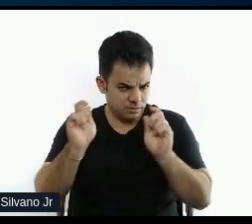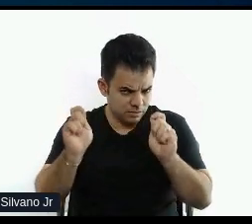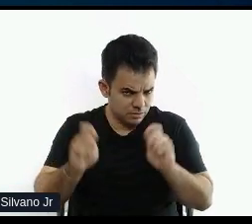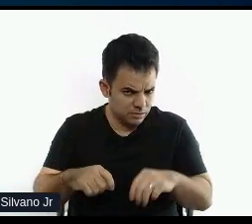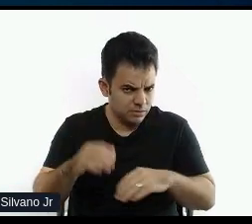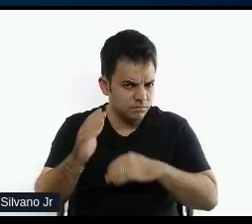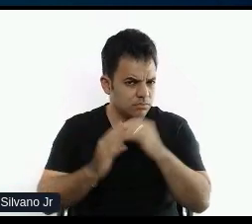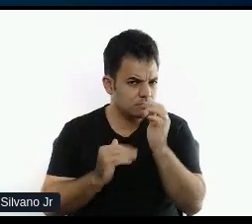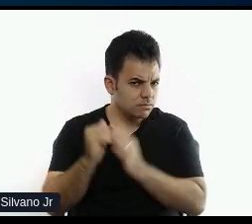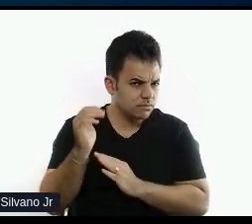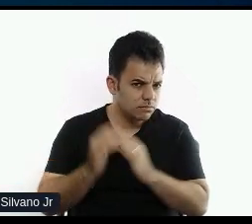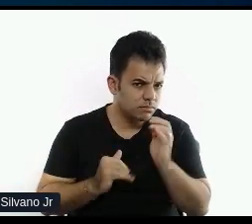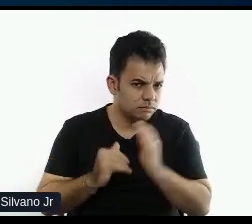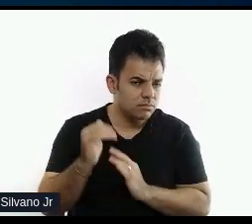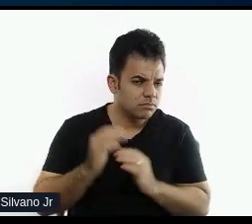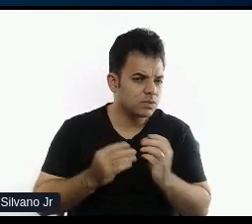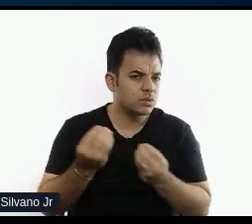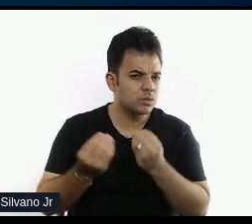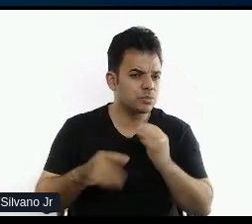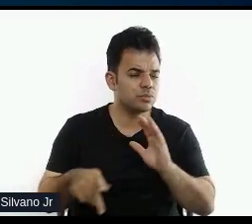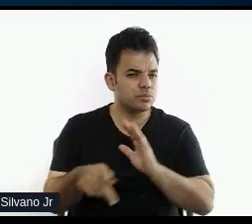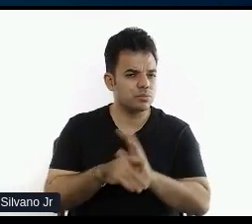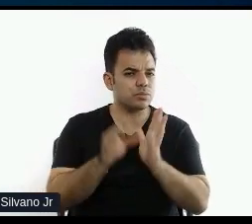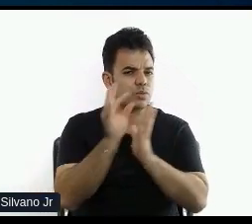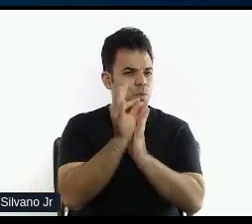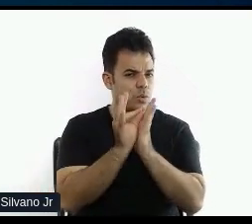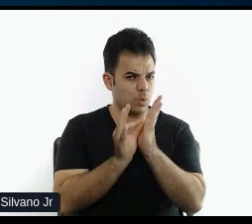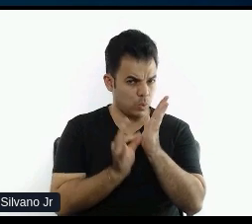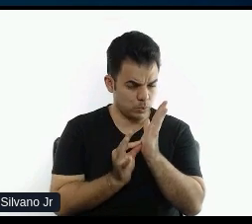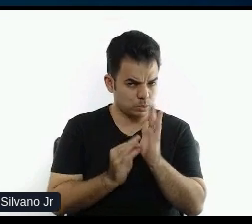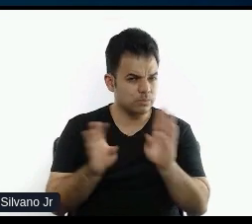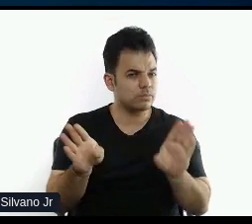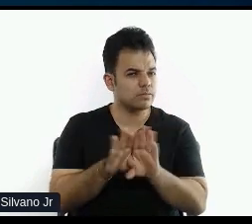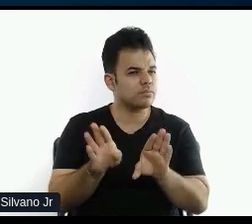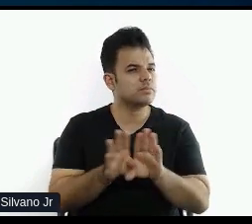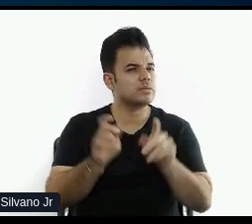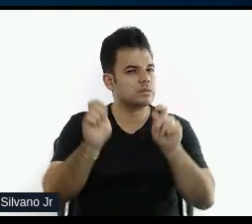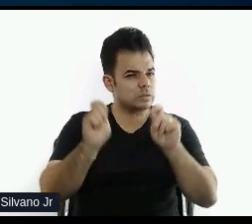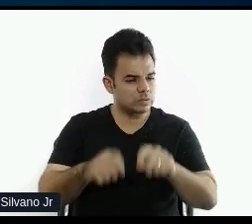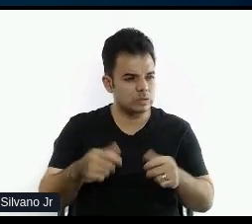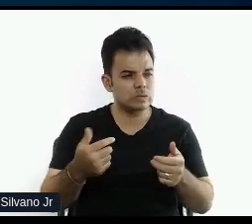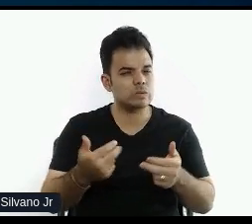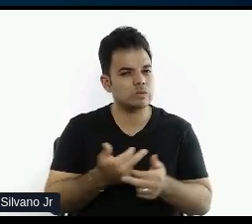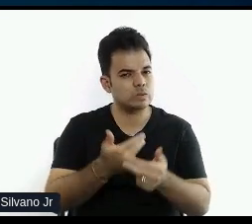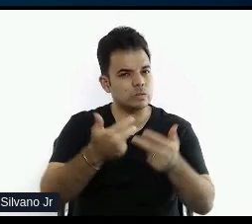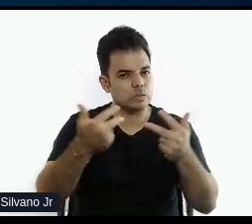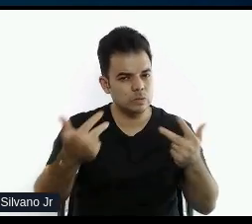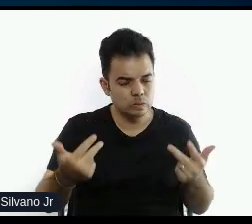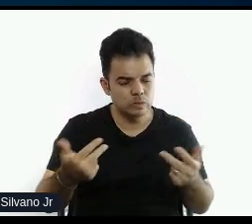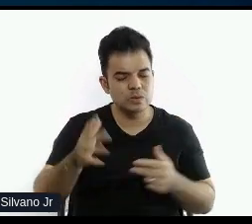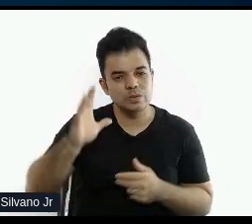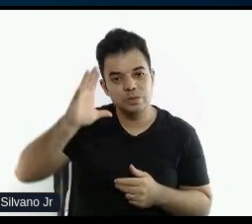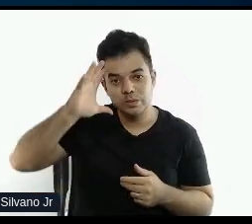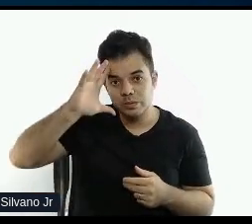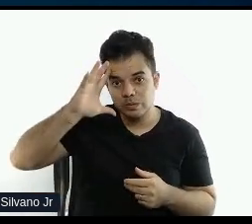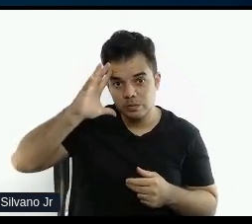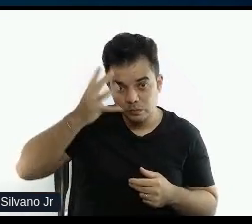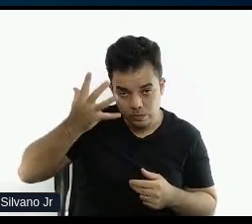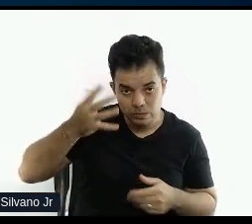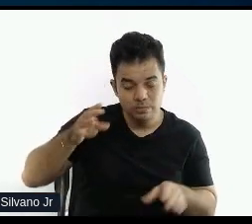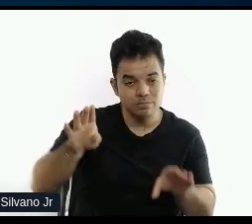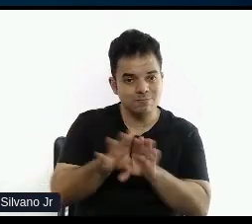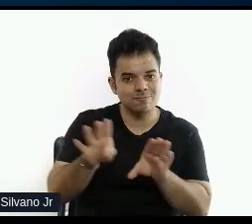prática, até com um pouquinho de código mesmo em si, de como a gente consegue estar montando soluções, como a gente consegue estar